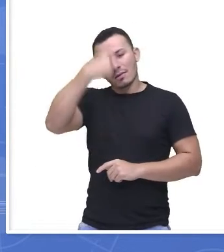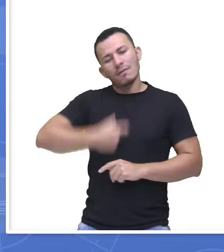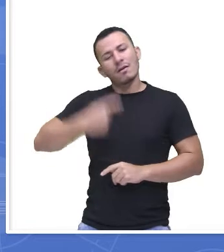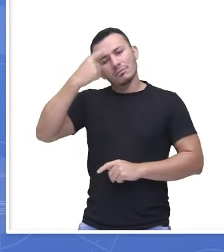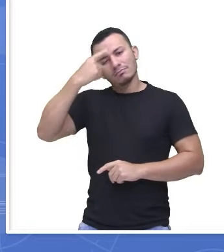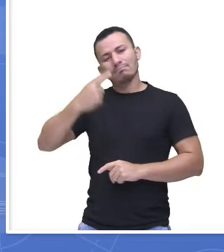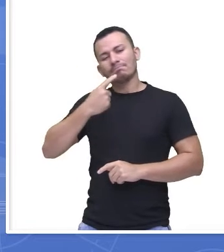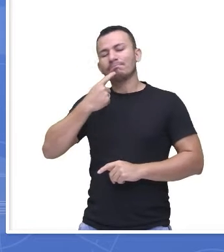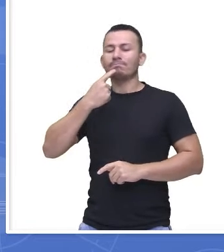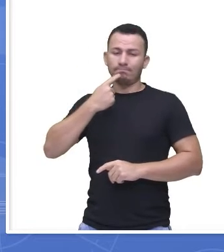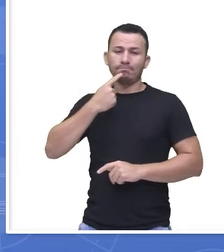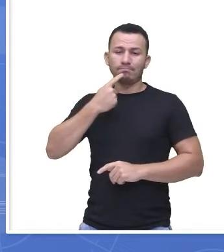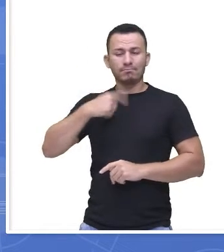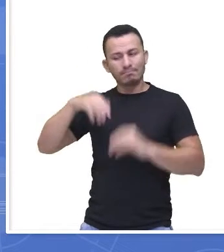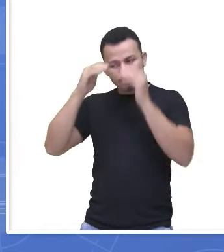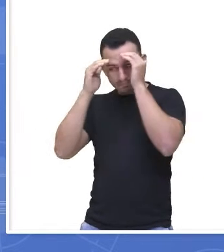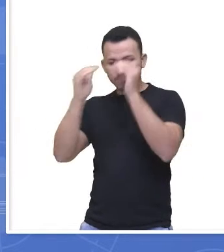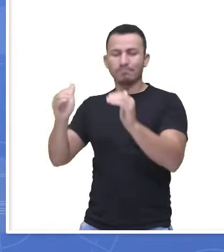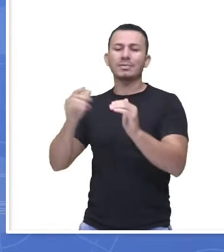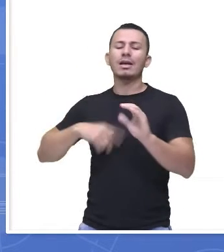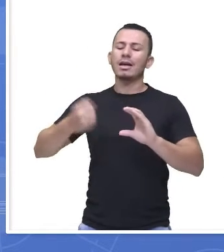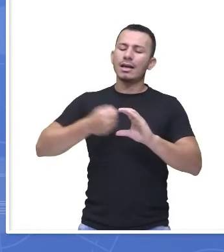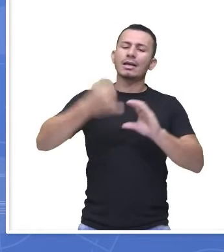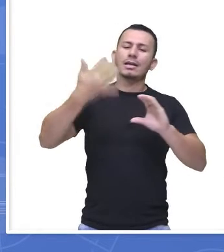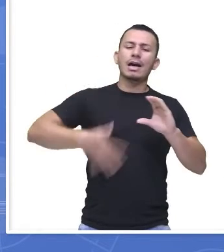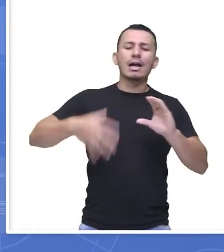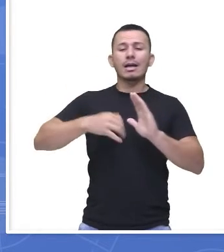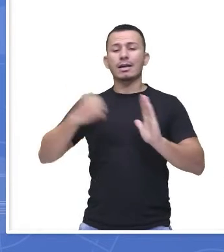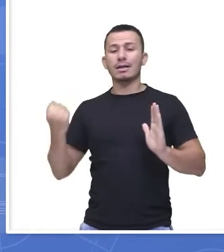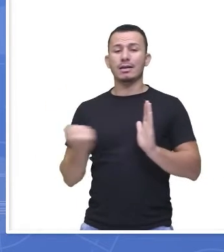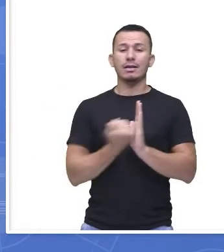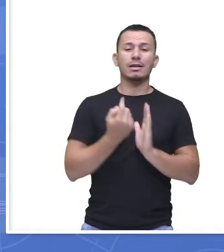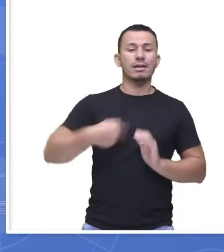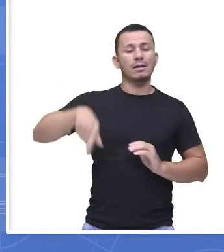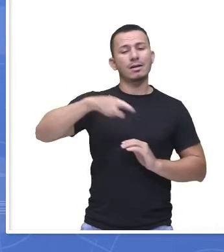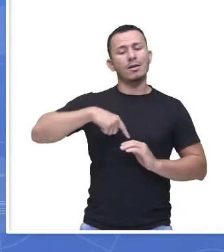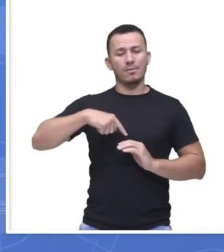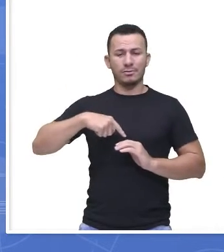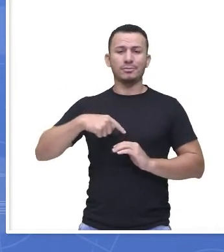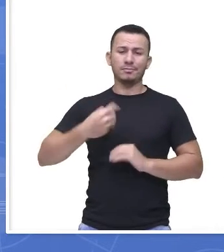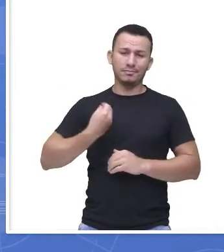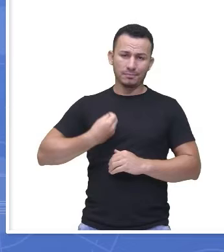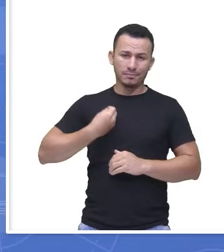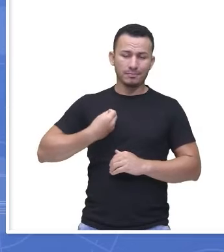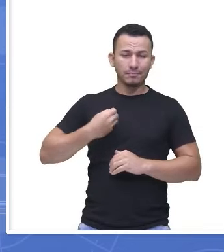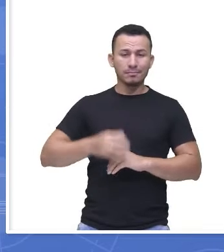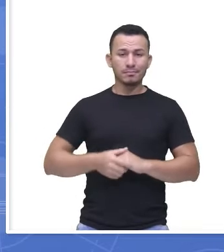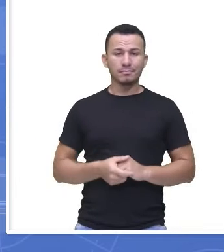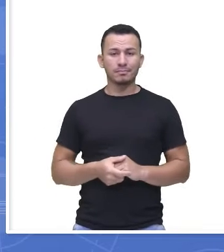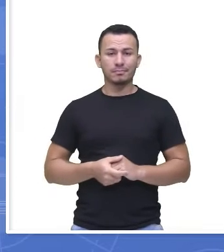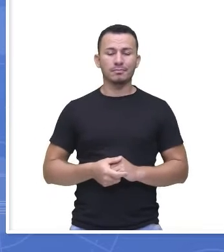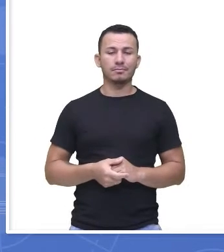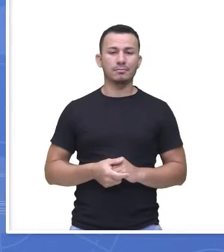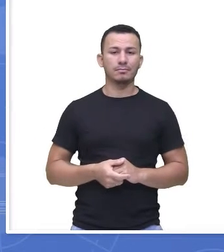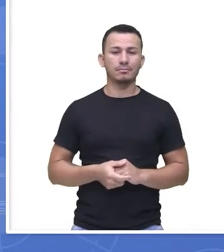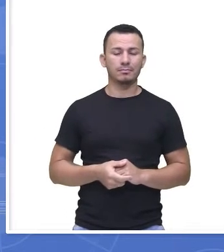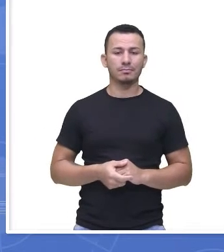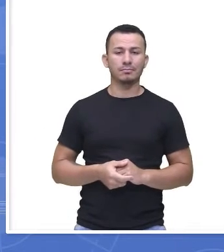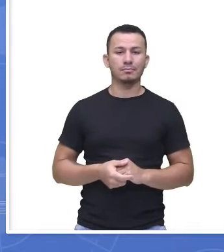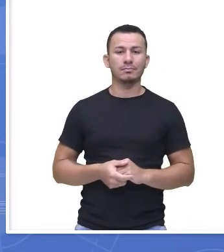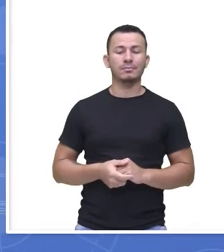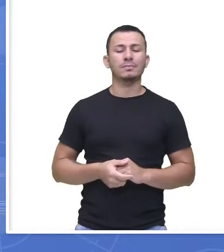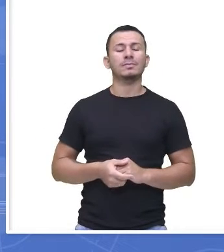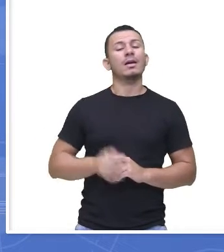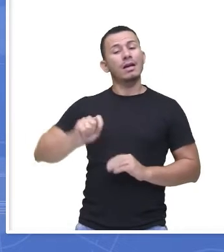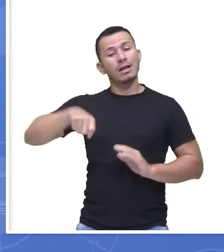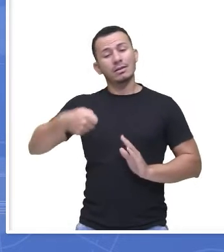é que caracteriza o que nós somos, né, no tempo. É a nossa marca,